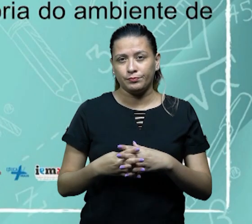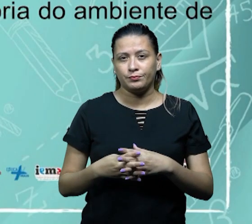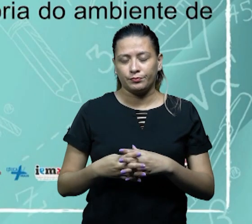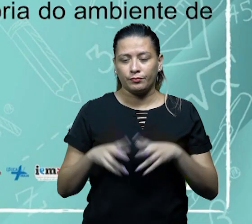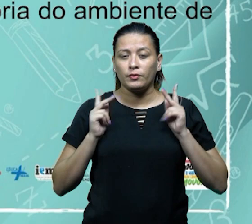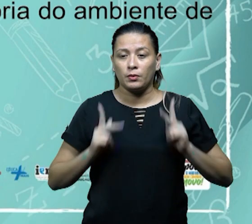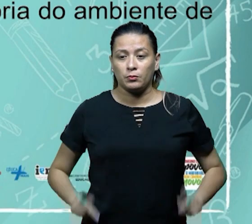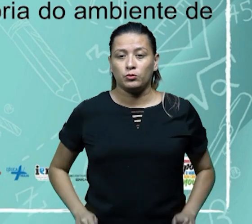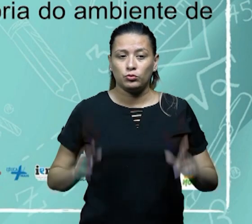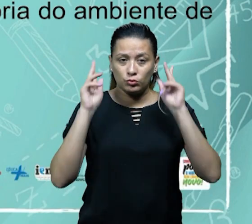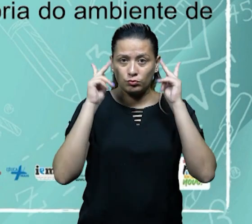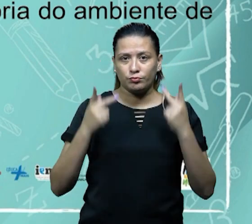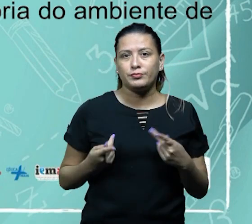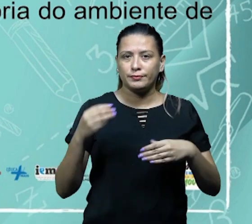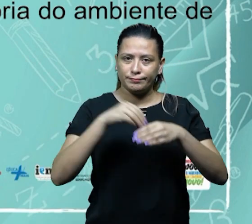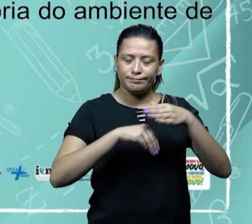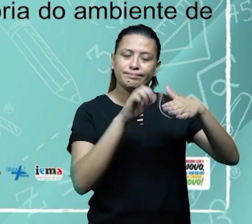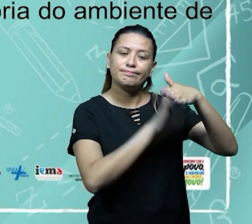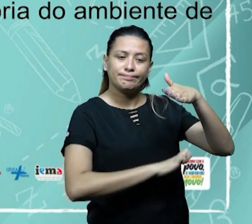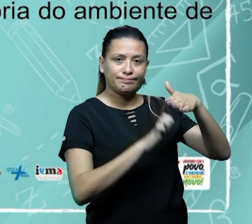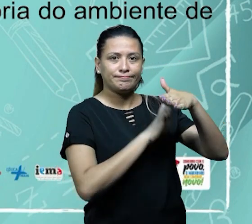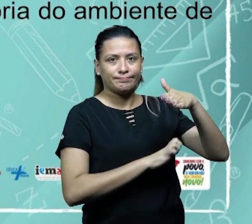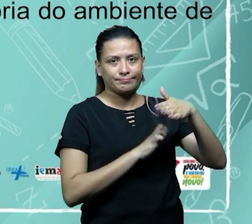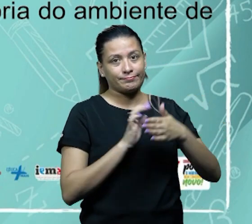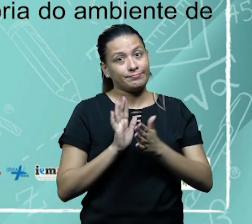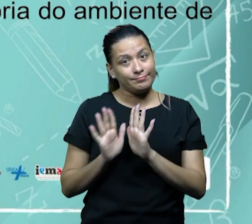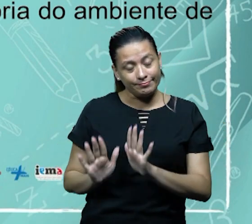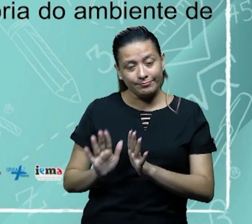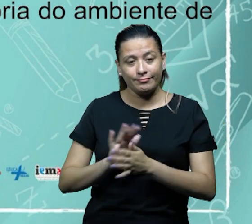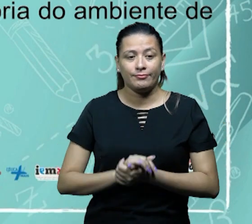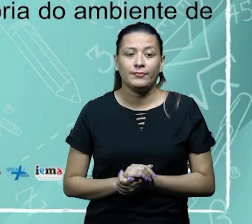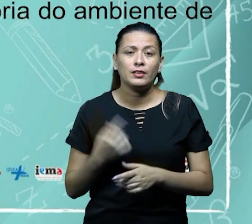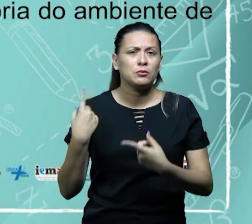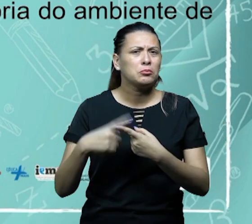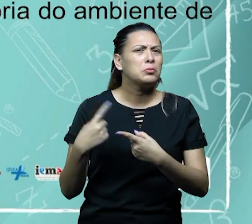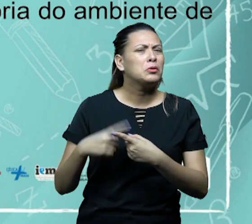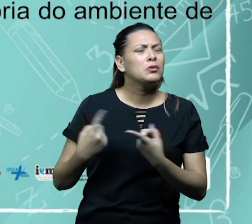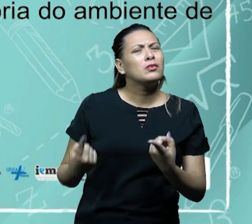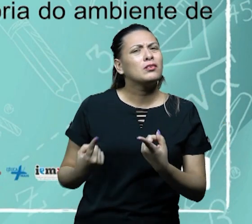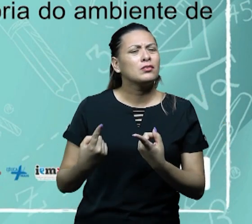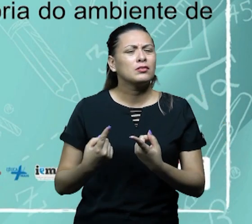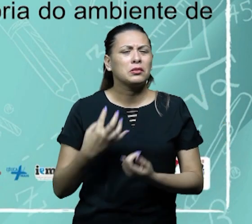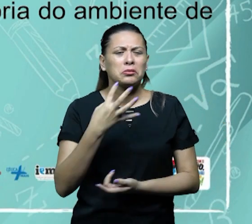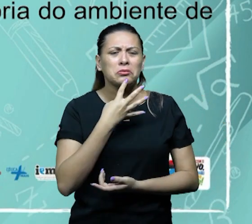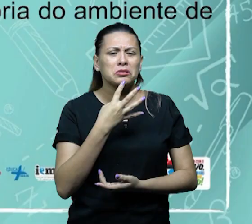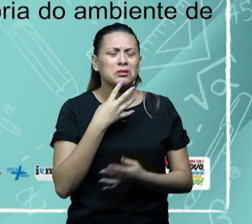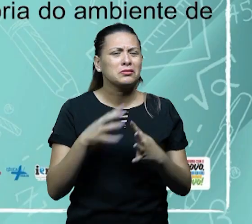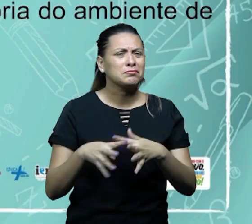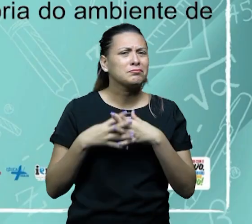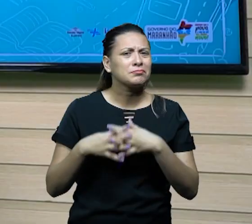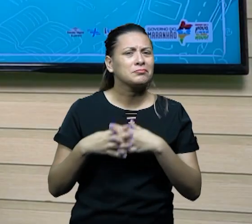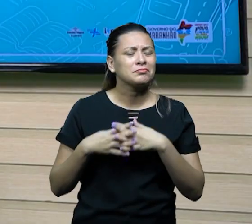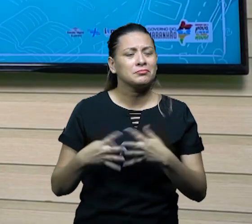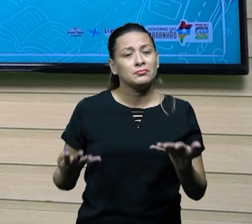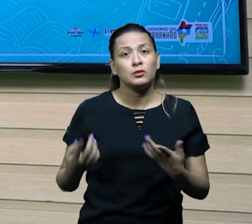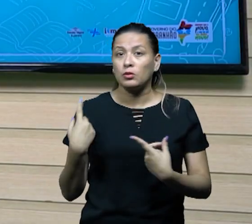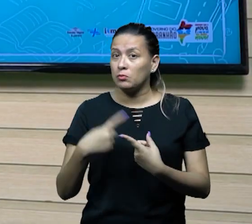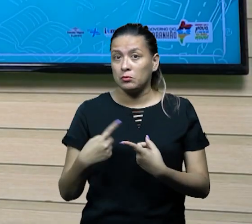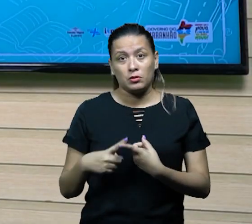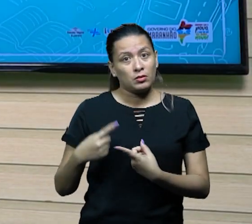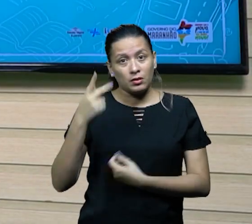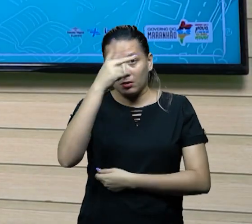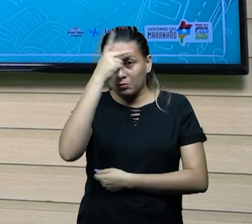reconhecida a complexidade do comportamento humano nas organizações, né? Mas por que foi reconhecida essa complexidade? Porque as pessoas